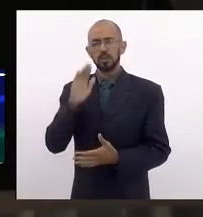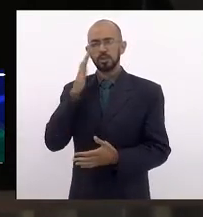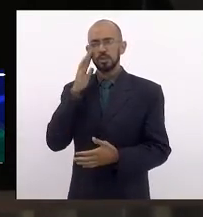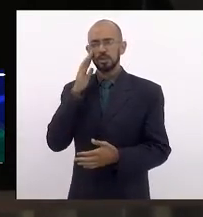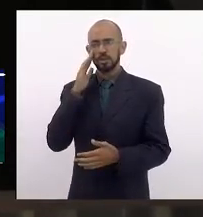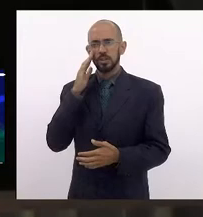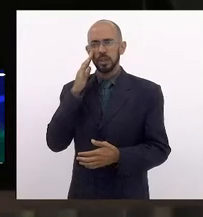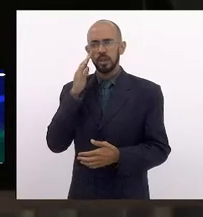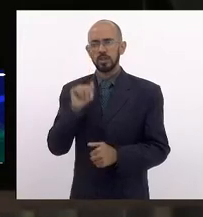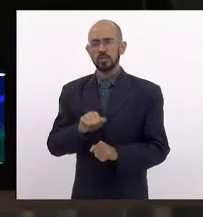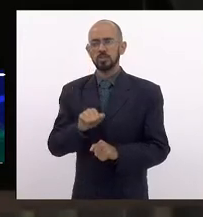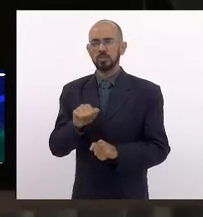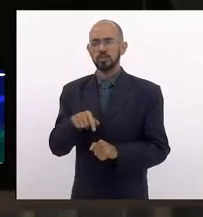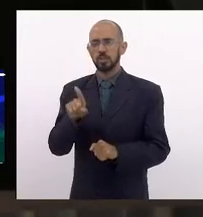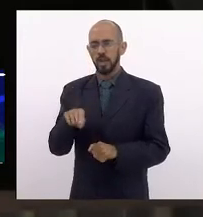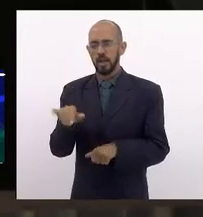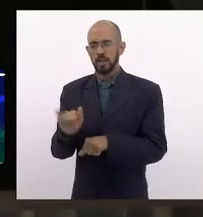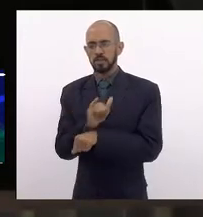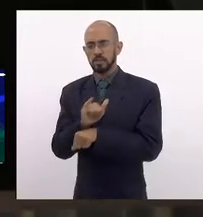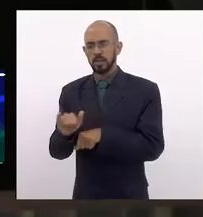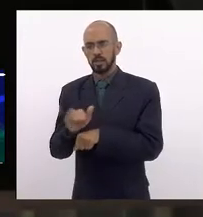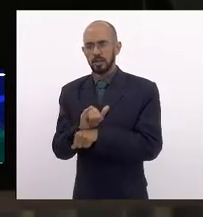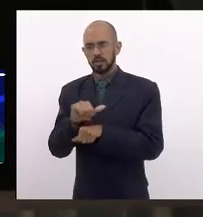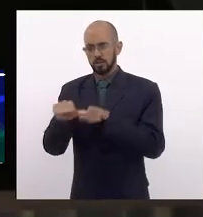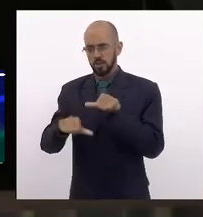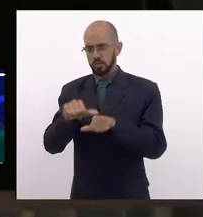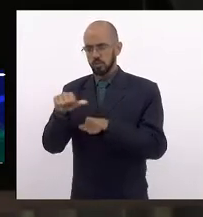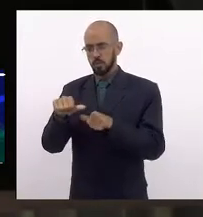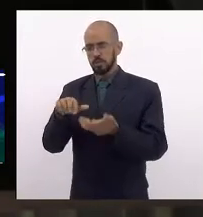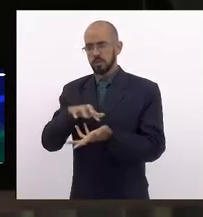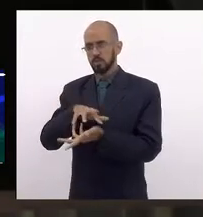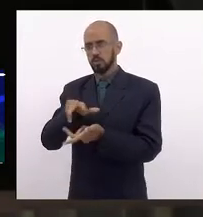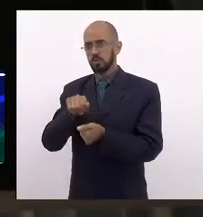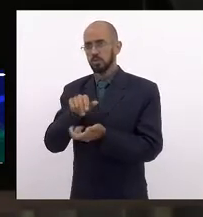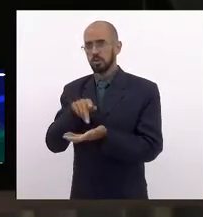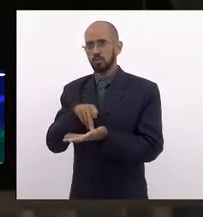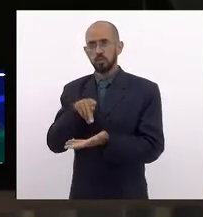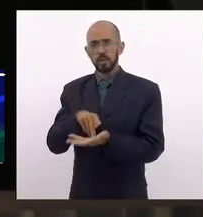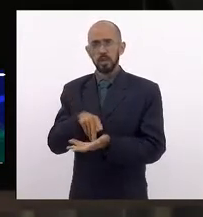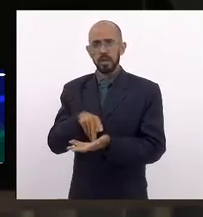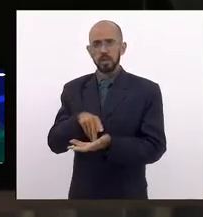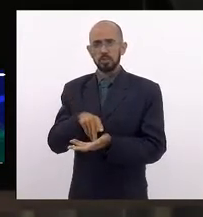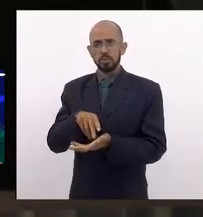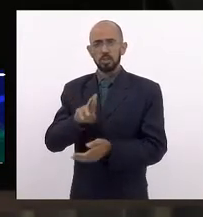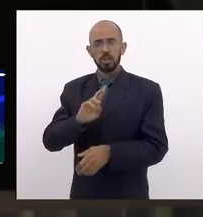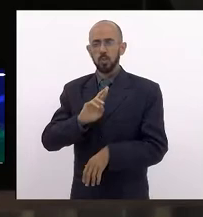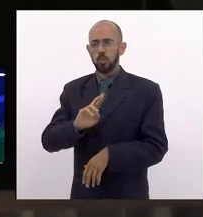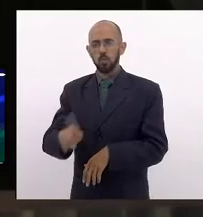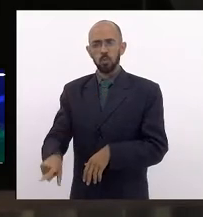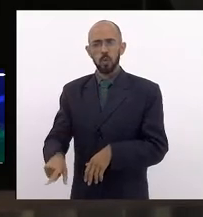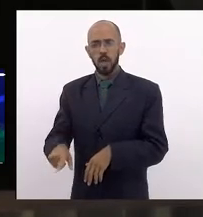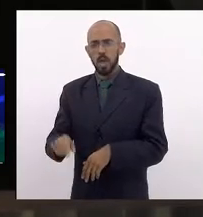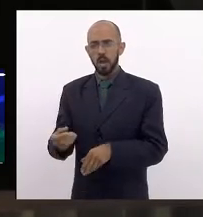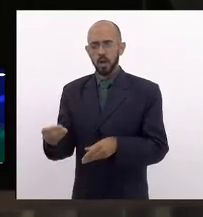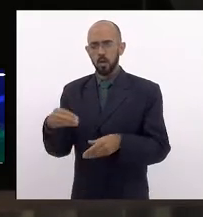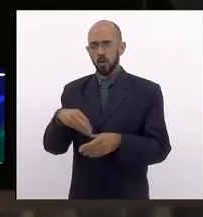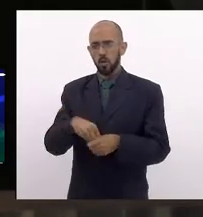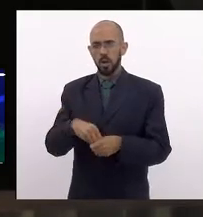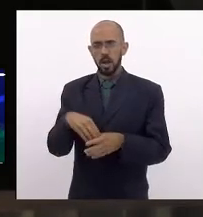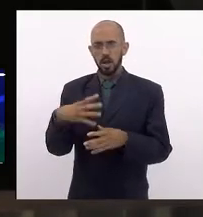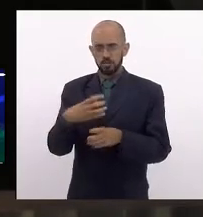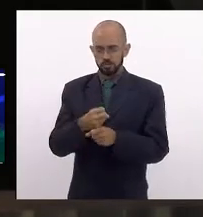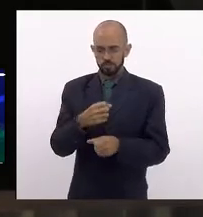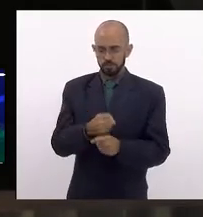é a arma de transformação do mundo na verdade não a inclusão na base de cálculo